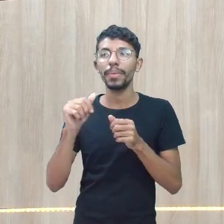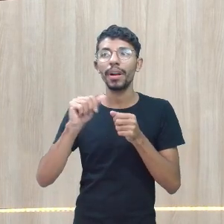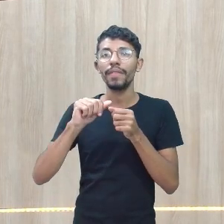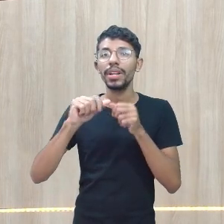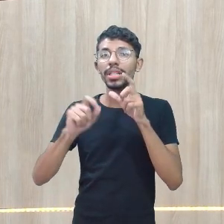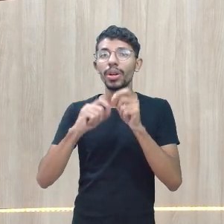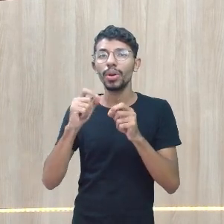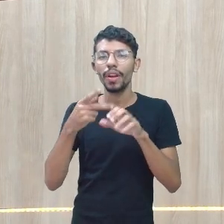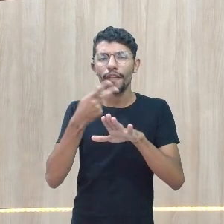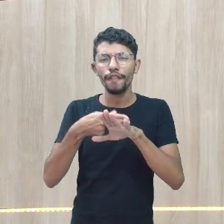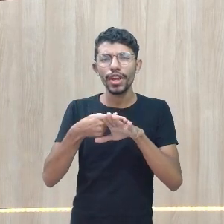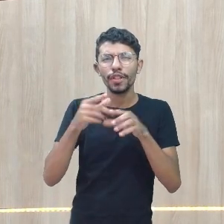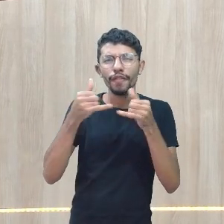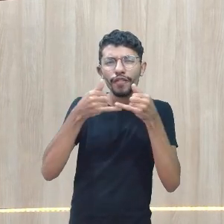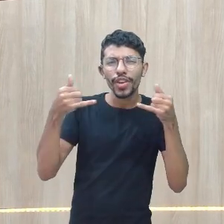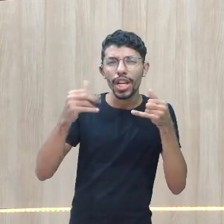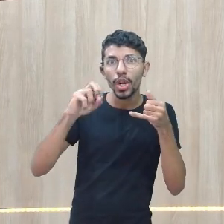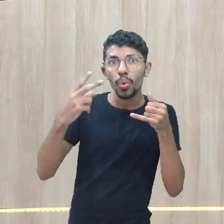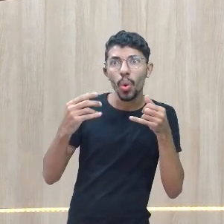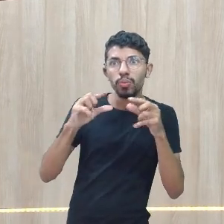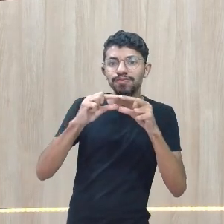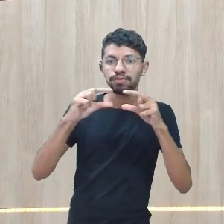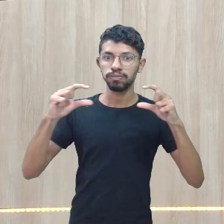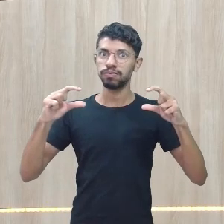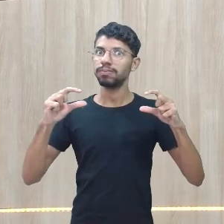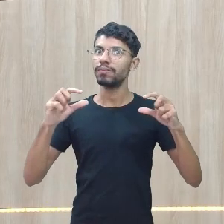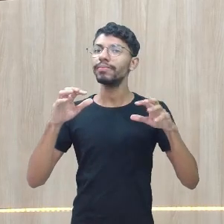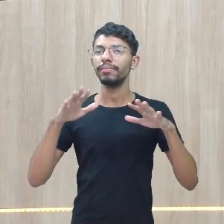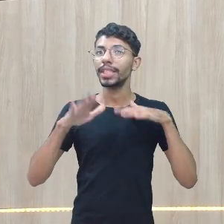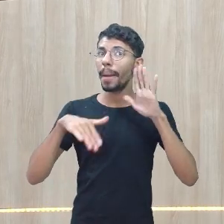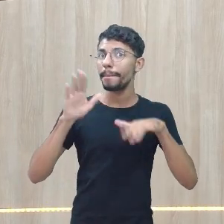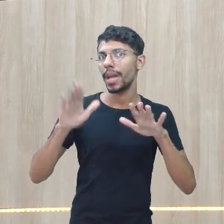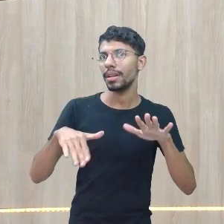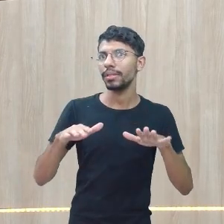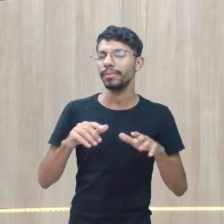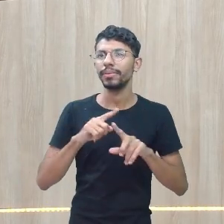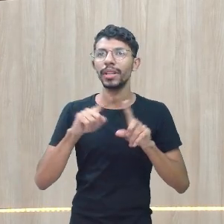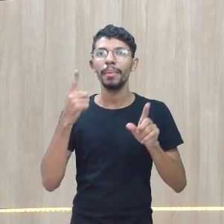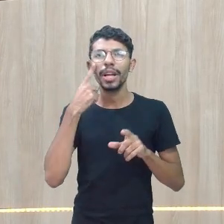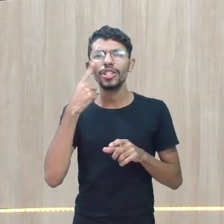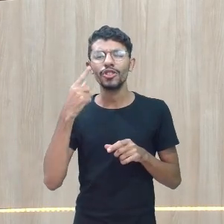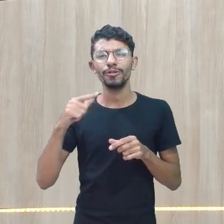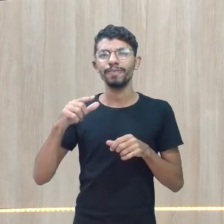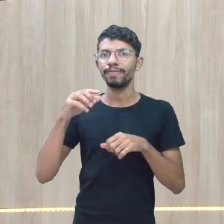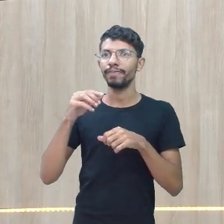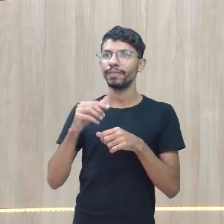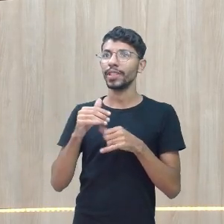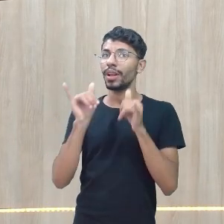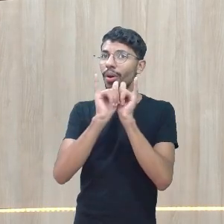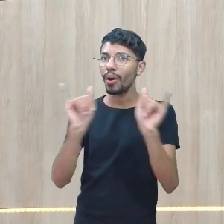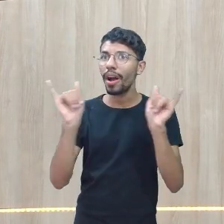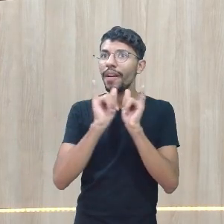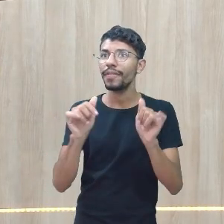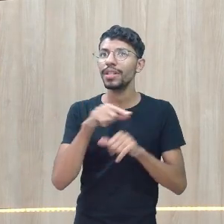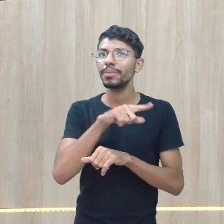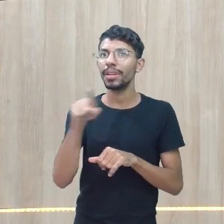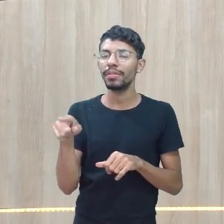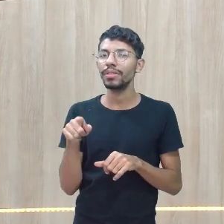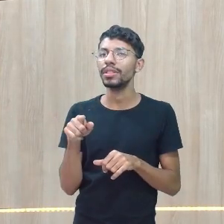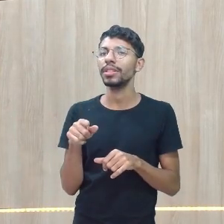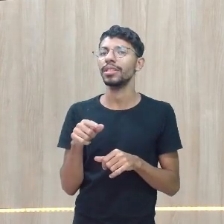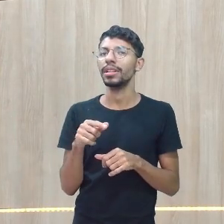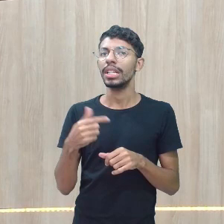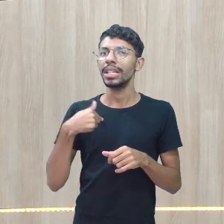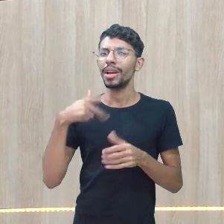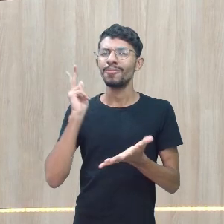jarra. Mas eu tenho um recado, gente, que eu sempre estou com muito cuidado na minha casa